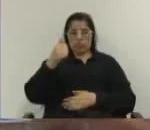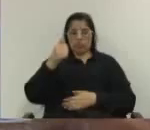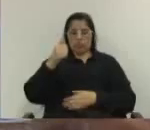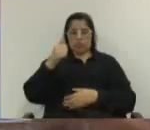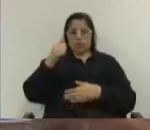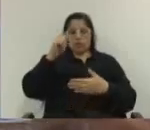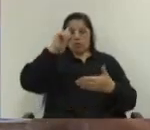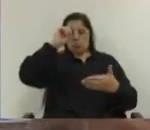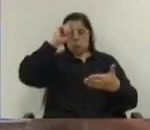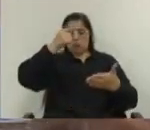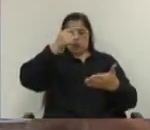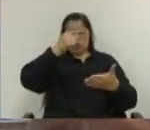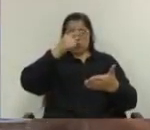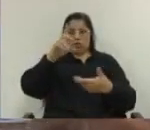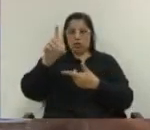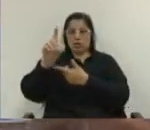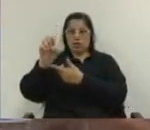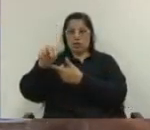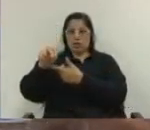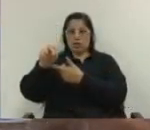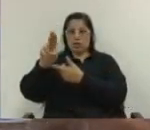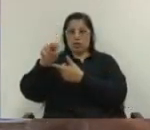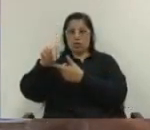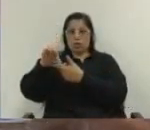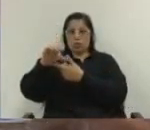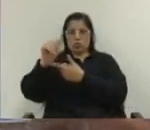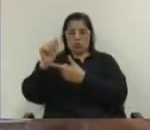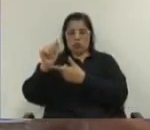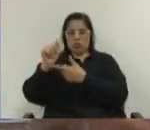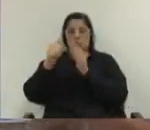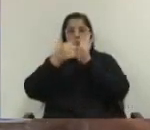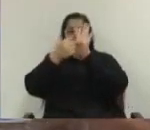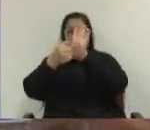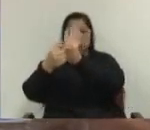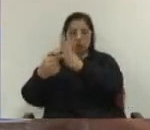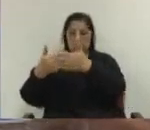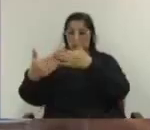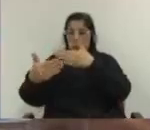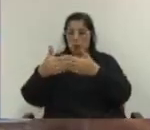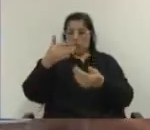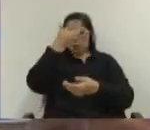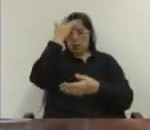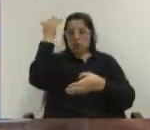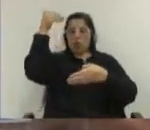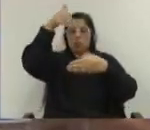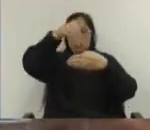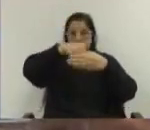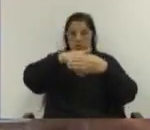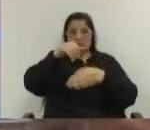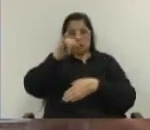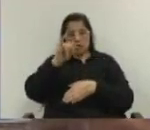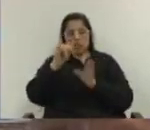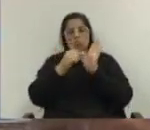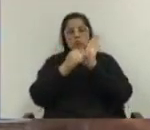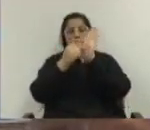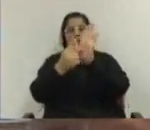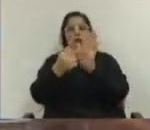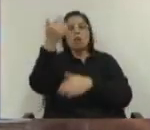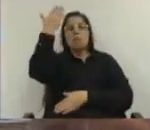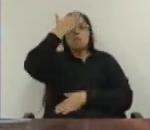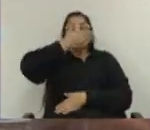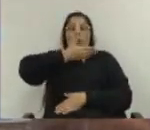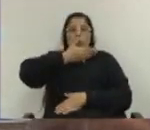da infração poderá ser feita por qualquer eleitor, com a exposição dos fatos e a indicação das